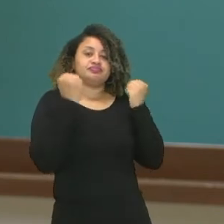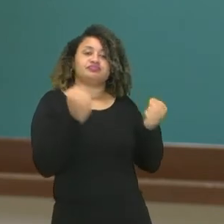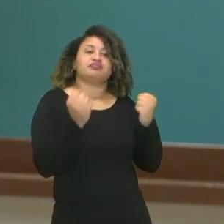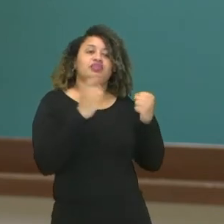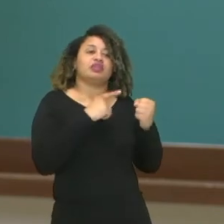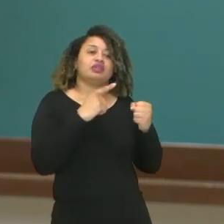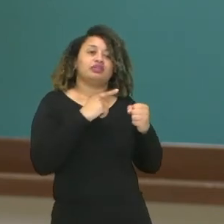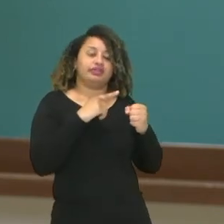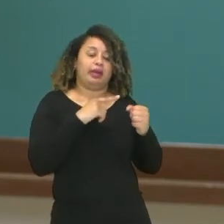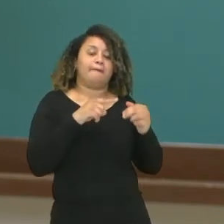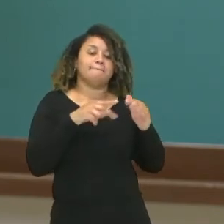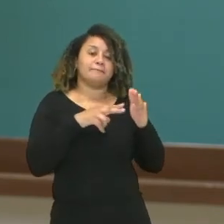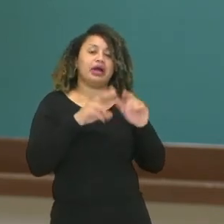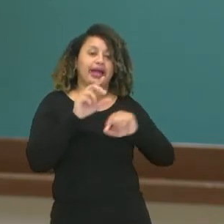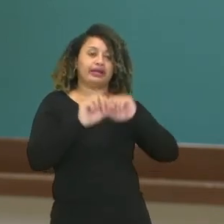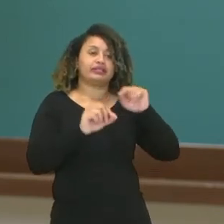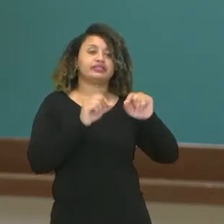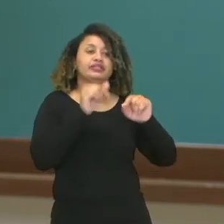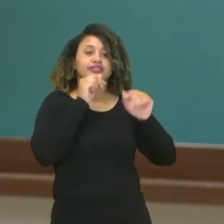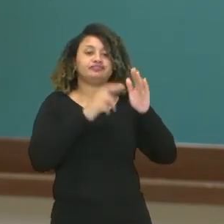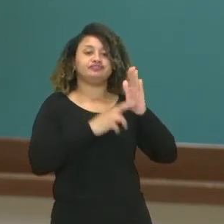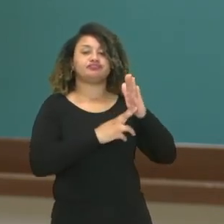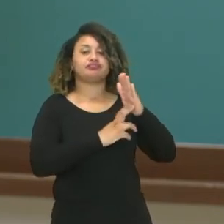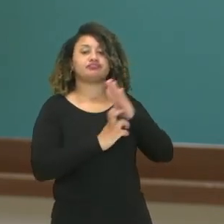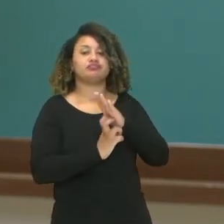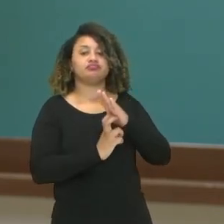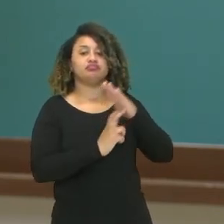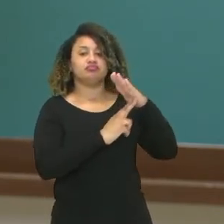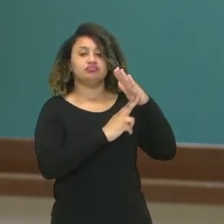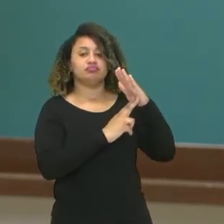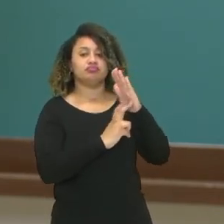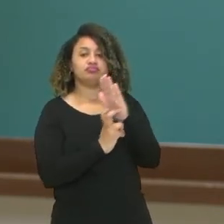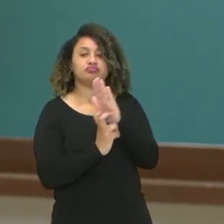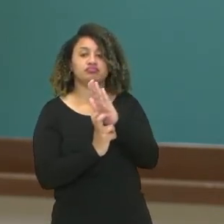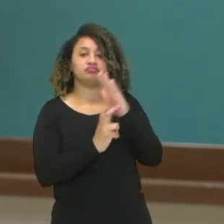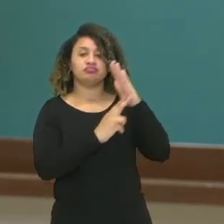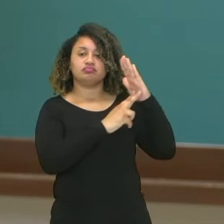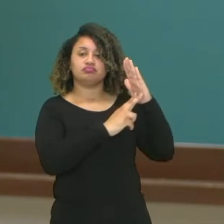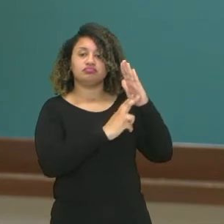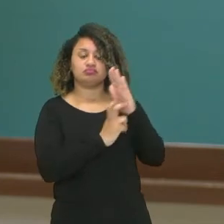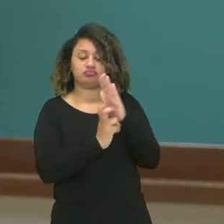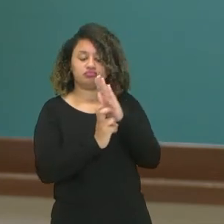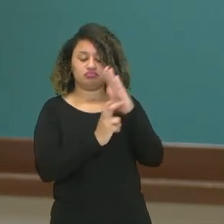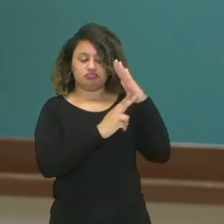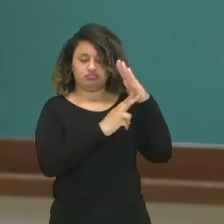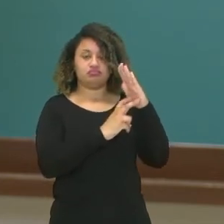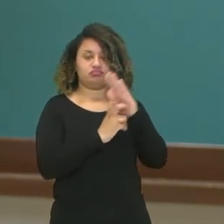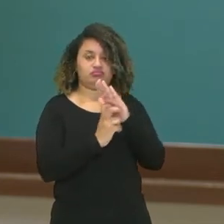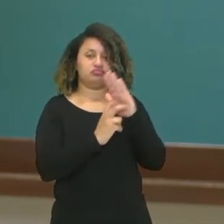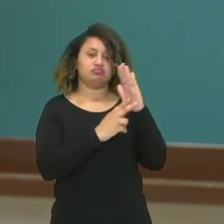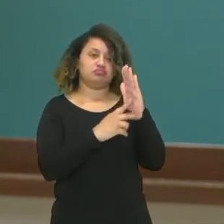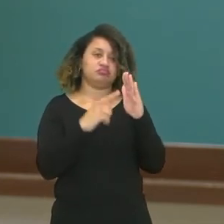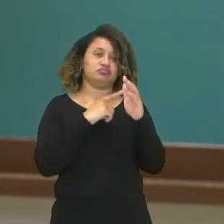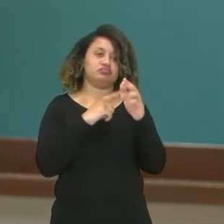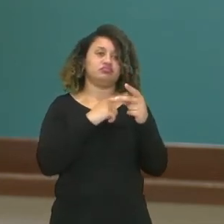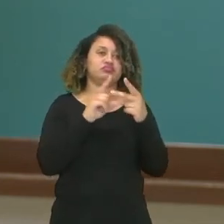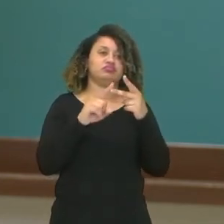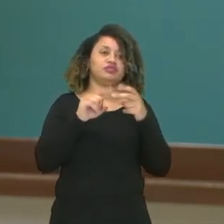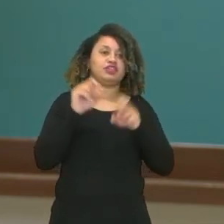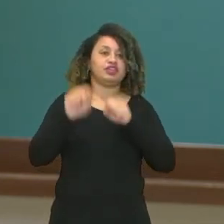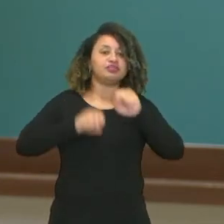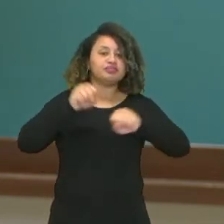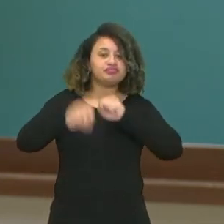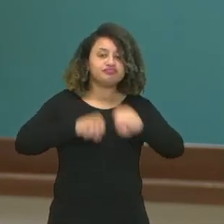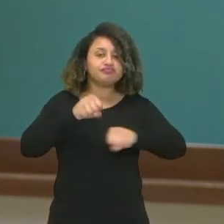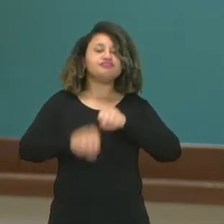ginástica? Máquinas de musculação, como o leg press, né? Que é aquele aparelho que você empurra com as pernas, com o pé. A